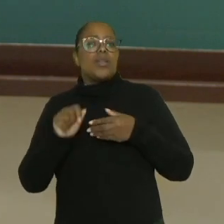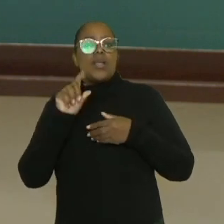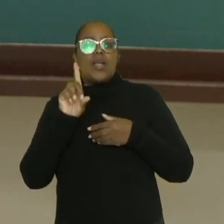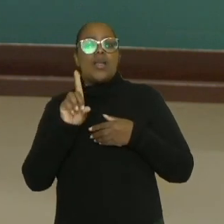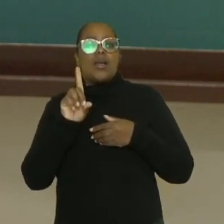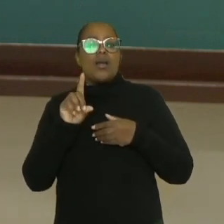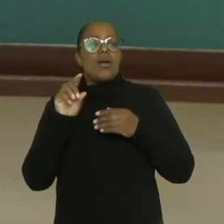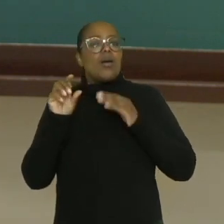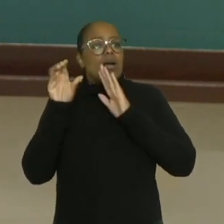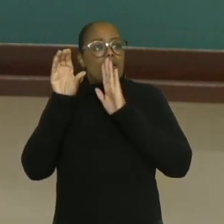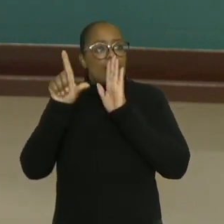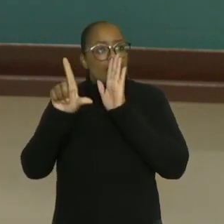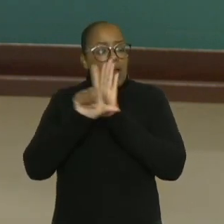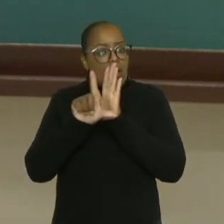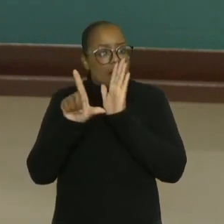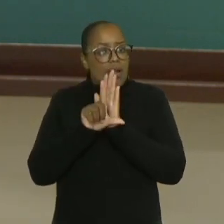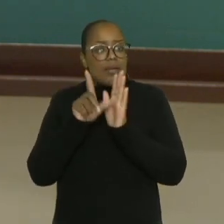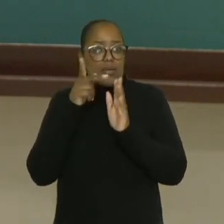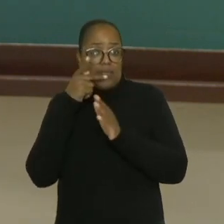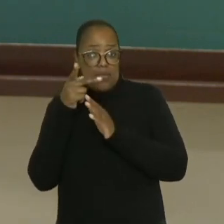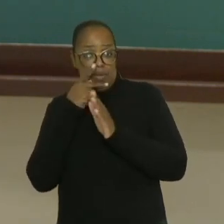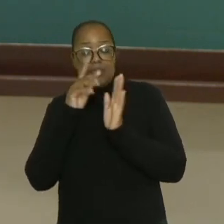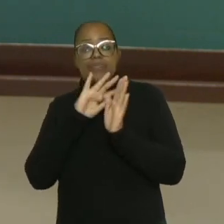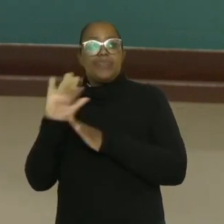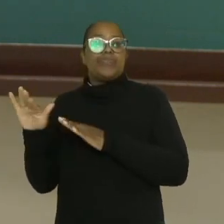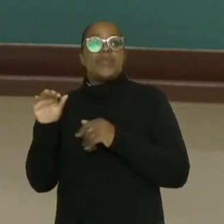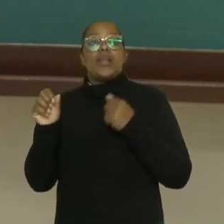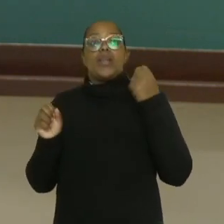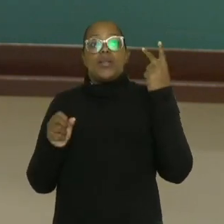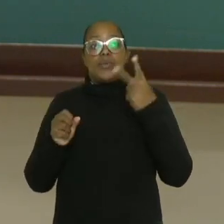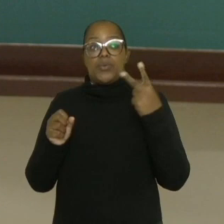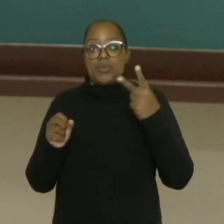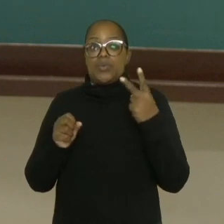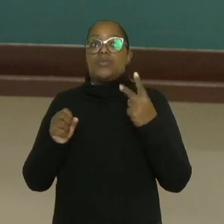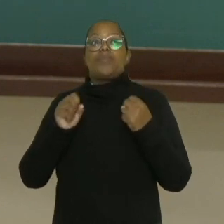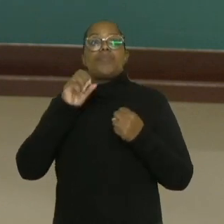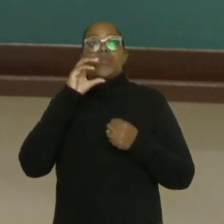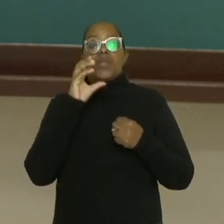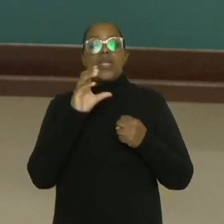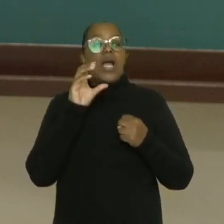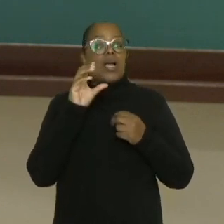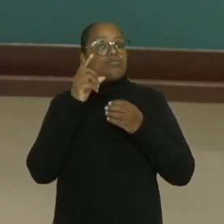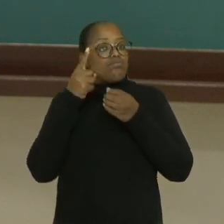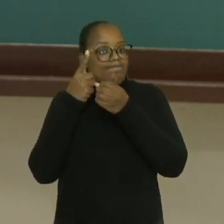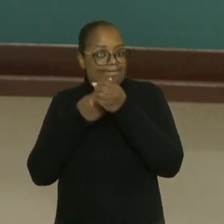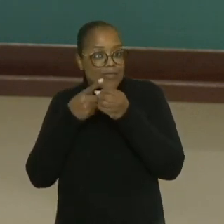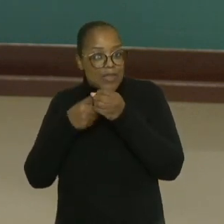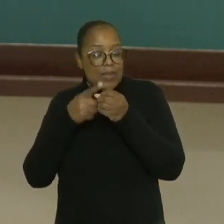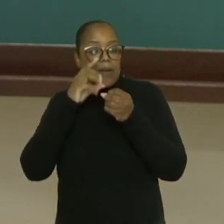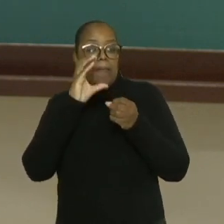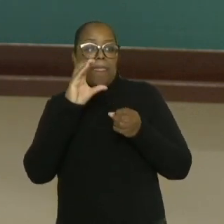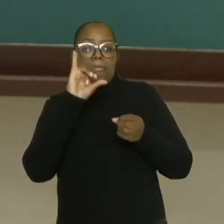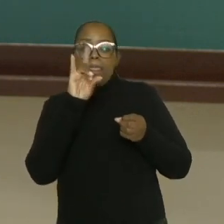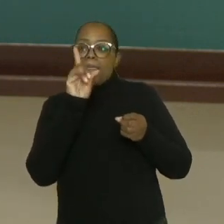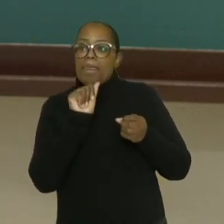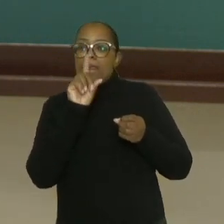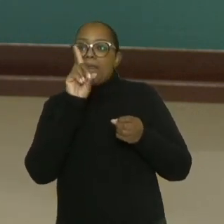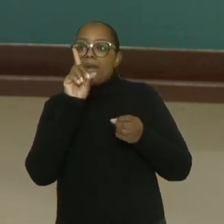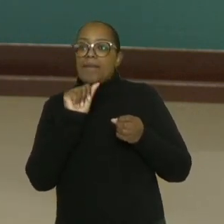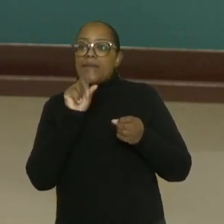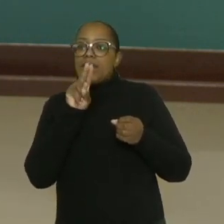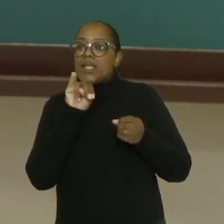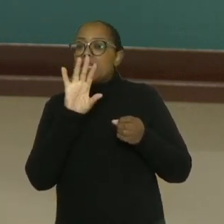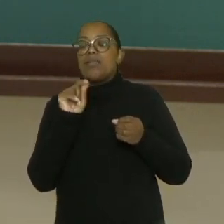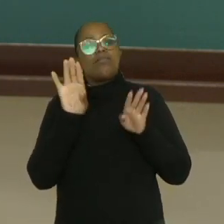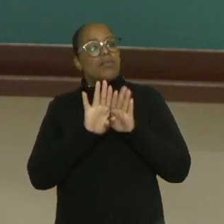Federal. 2. Cidadania está associada à expectativa de compartilhar as línguas, os usos e costumes da